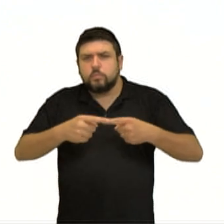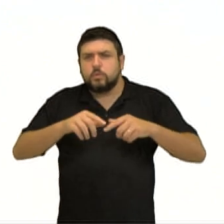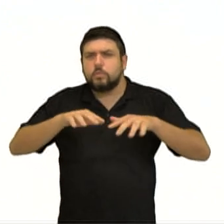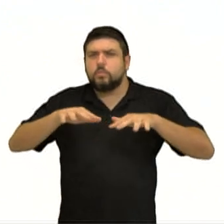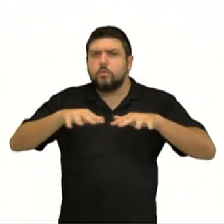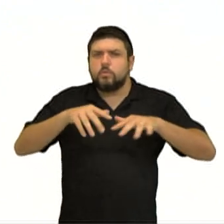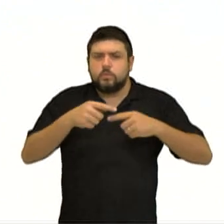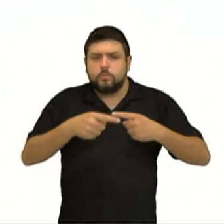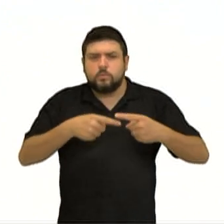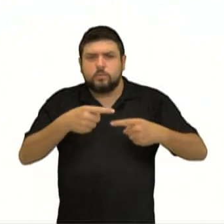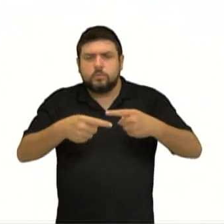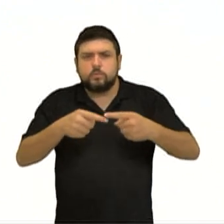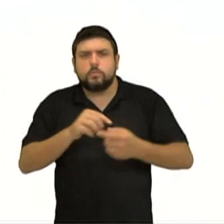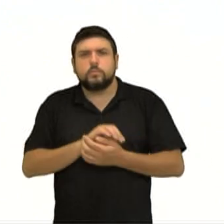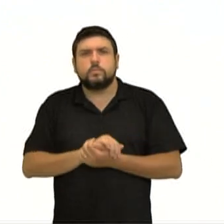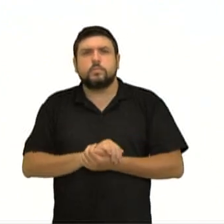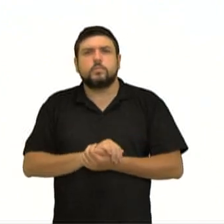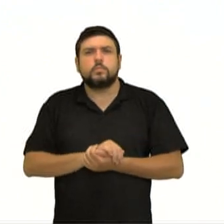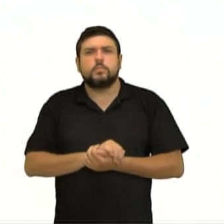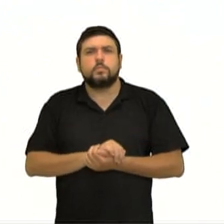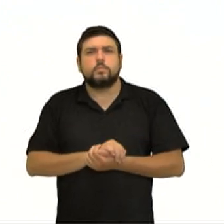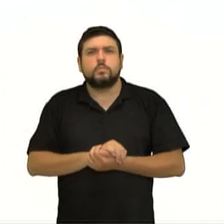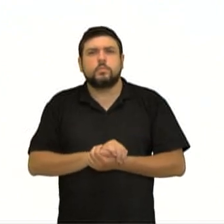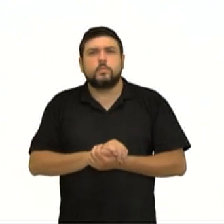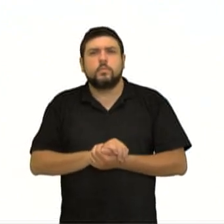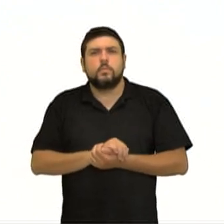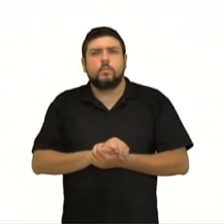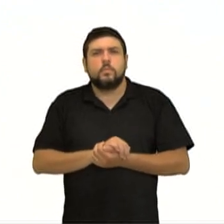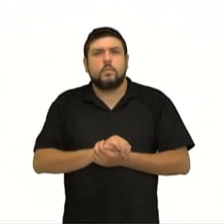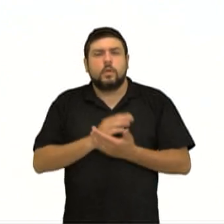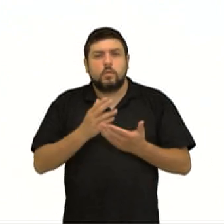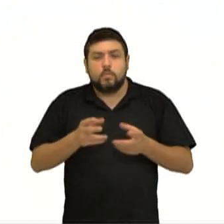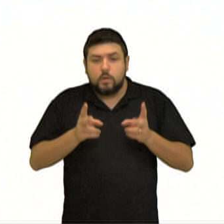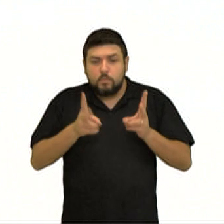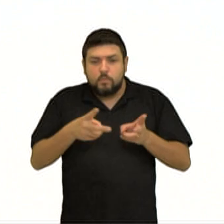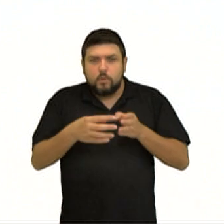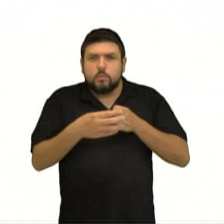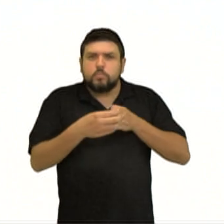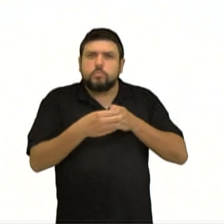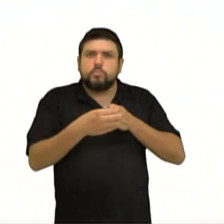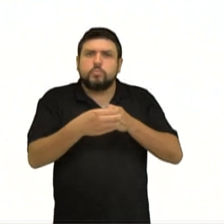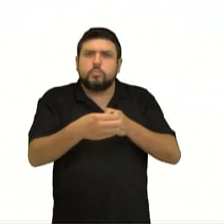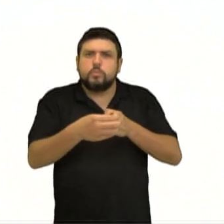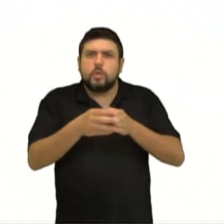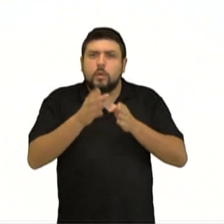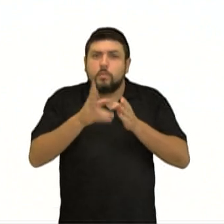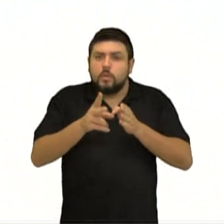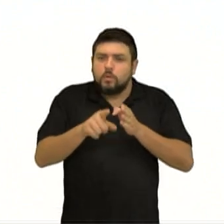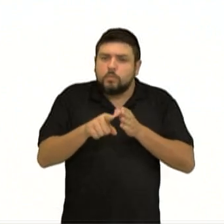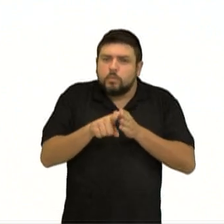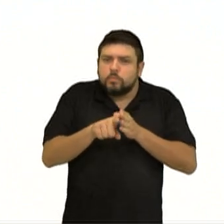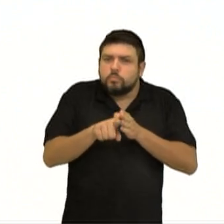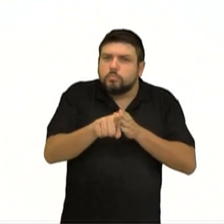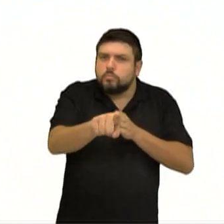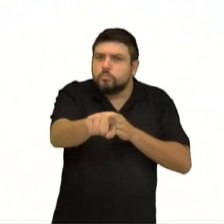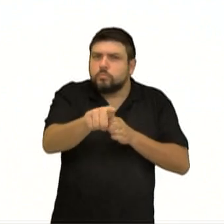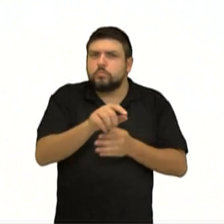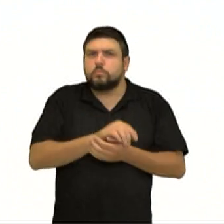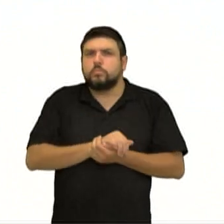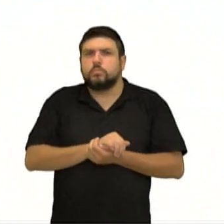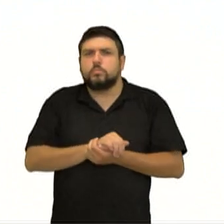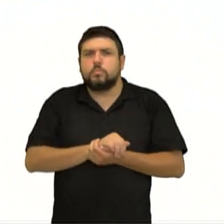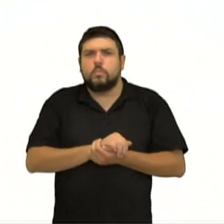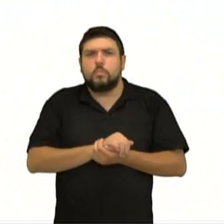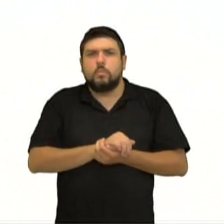com este, certo? Então, está na mesma direção e no mesmo sentido. Os vetores, eles podem estar em